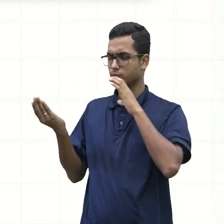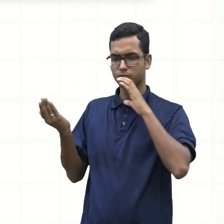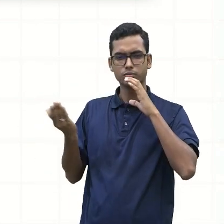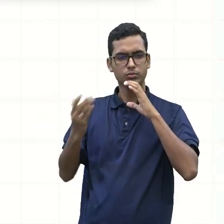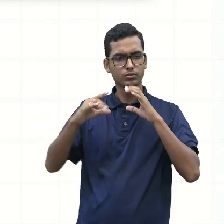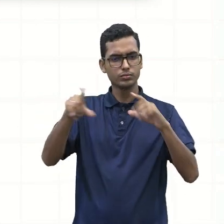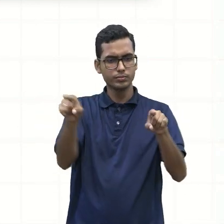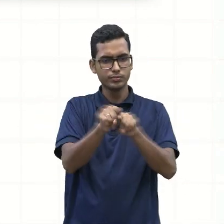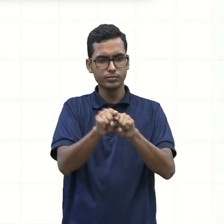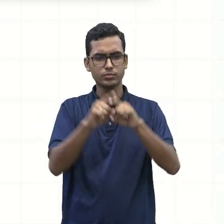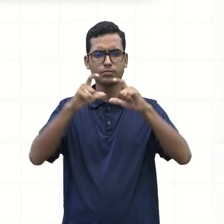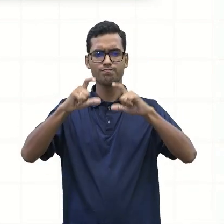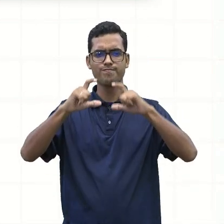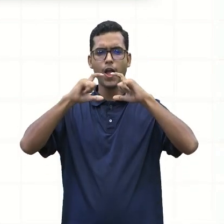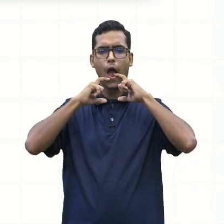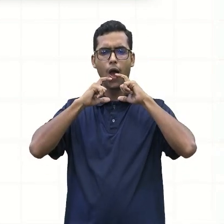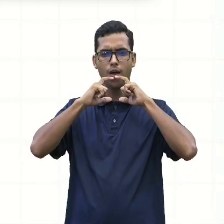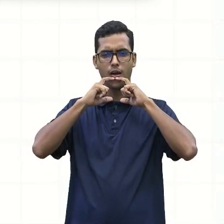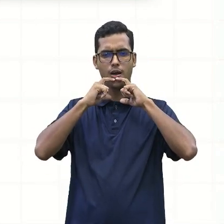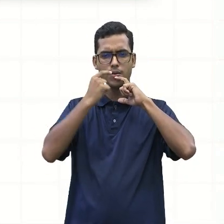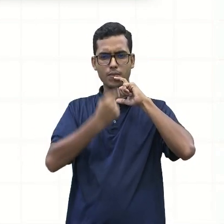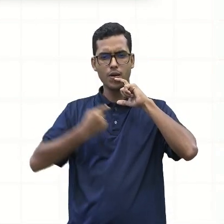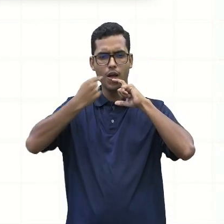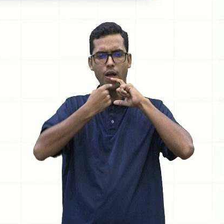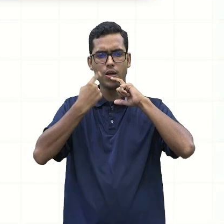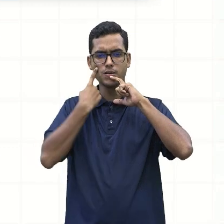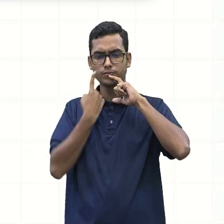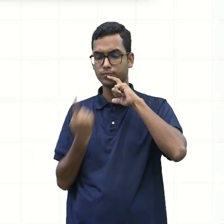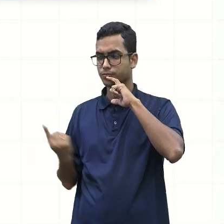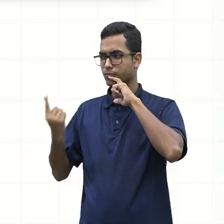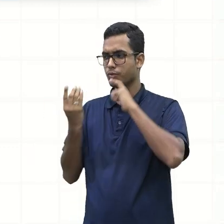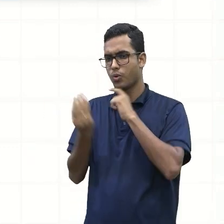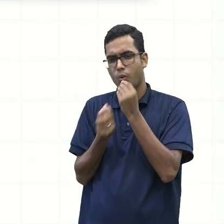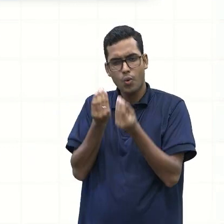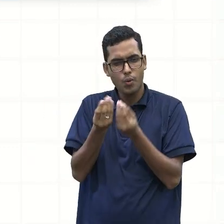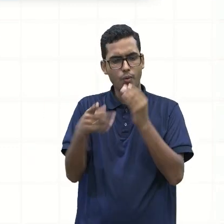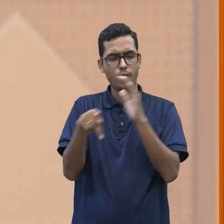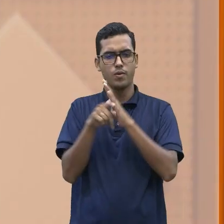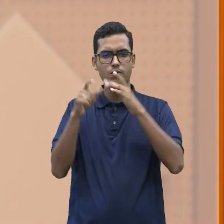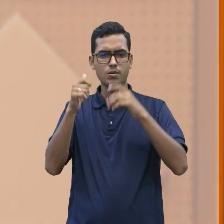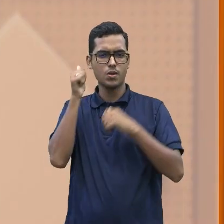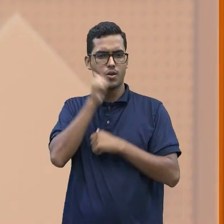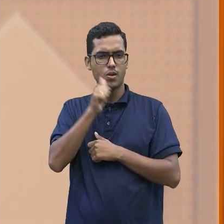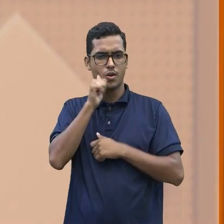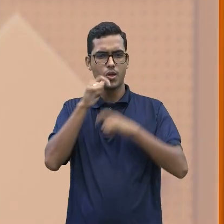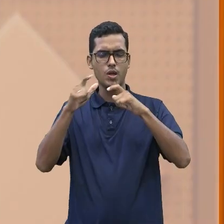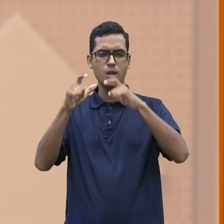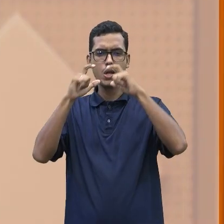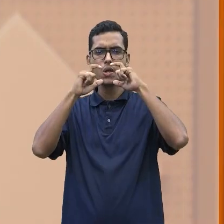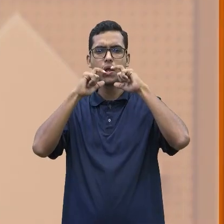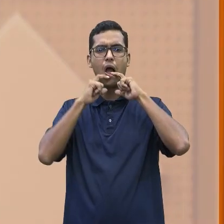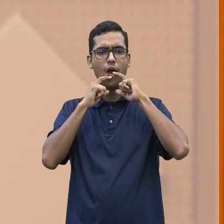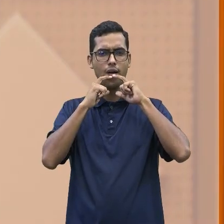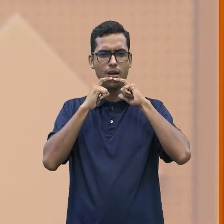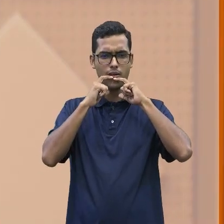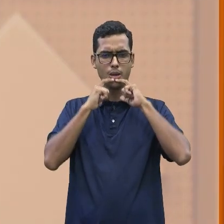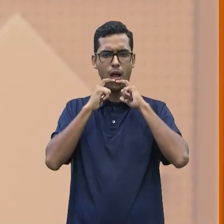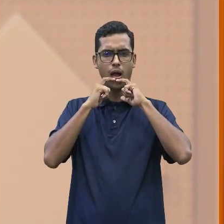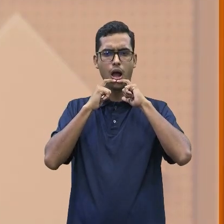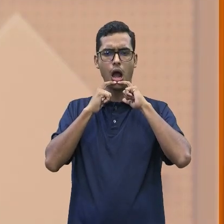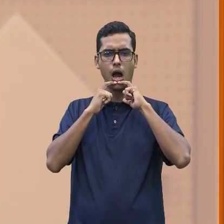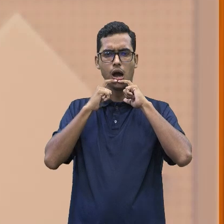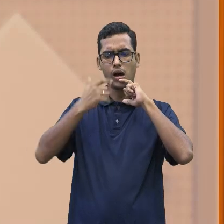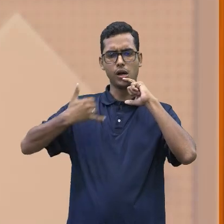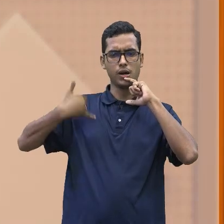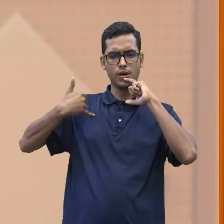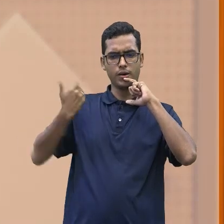É importante nós sabermos que esse disco ele era colocado, né, nas moças a partir dos 15 anos de idade.